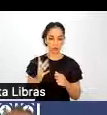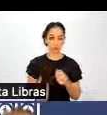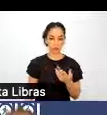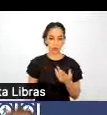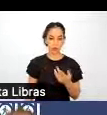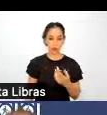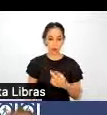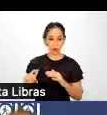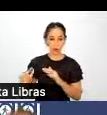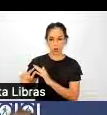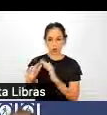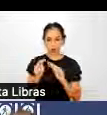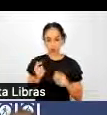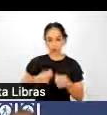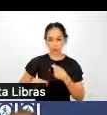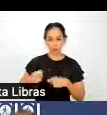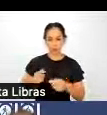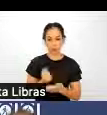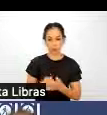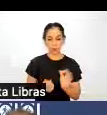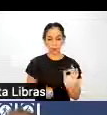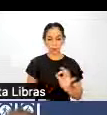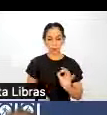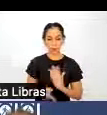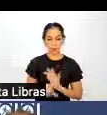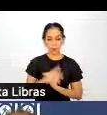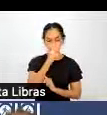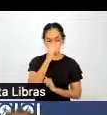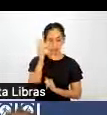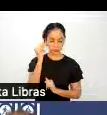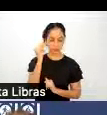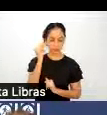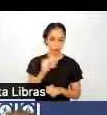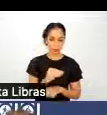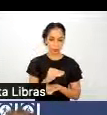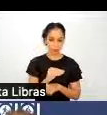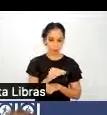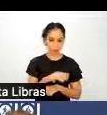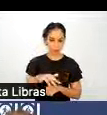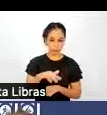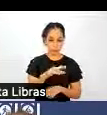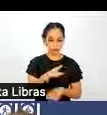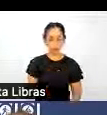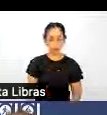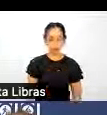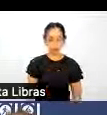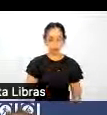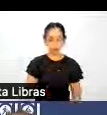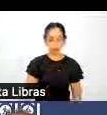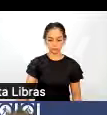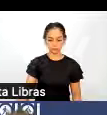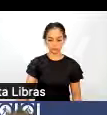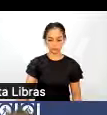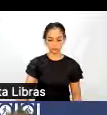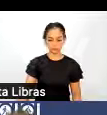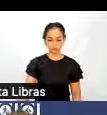comerciantes locais que pagam uma taxa para a prefeitura, para o fundo de manutenção desses espaços. Então, os